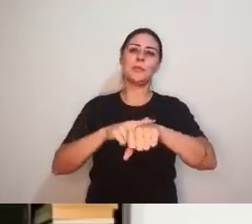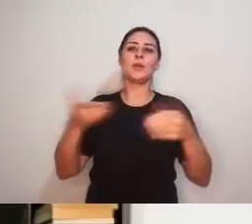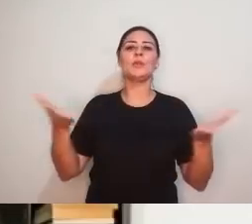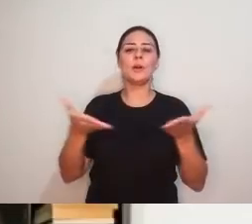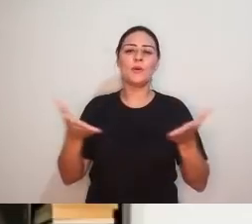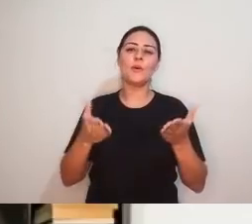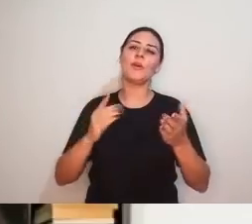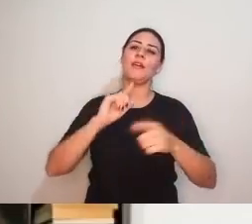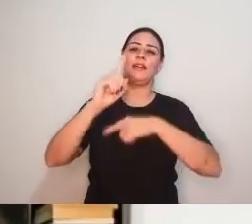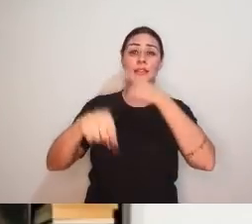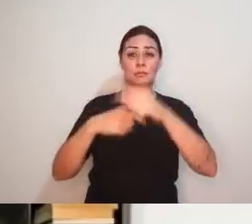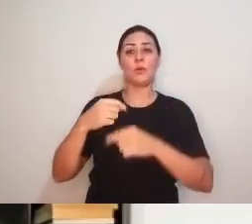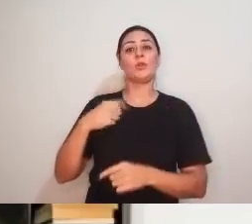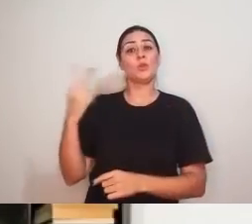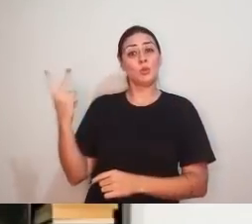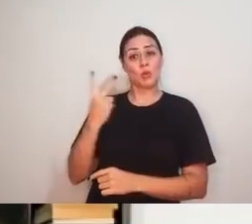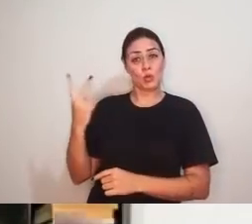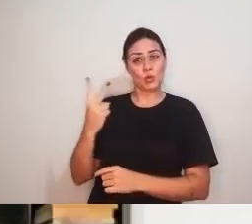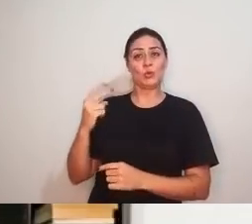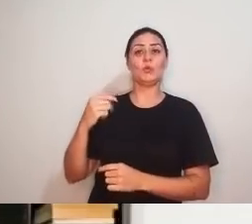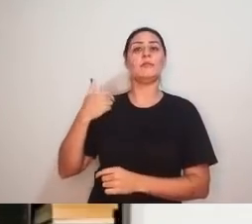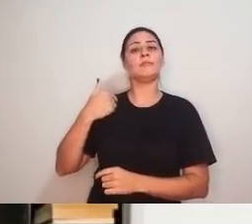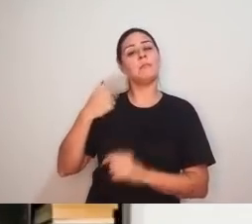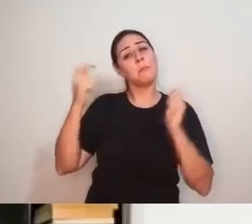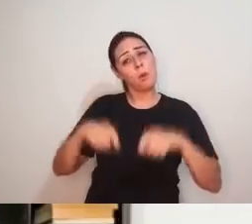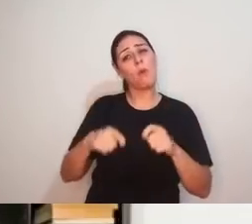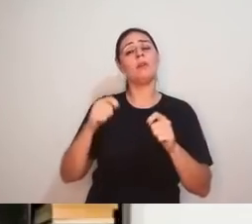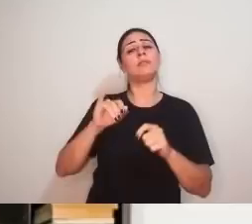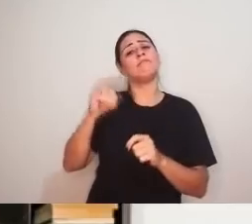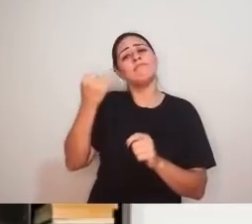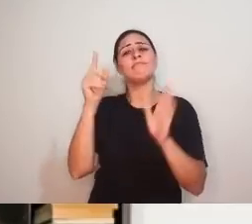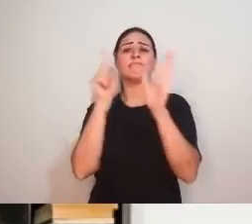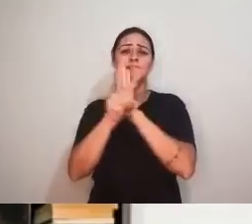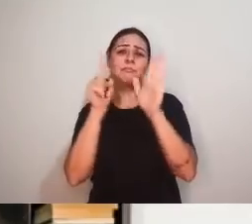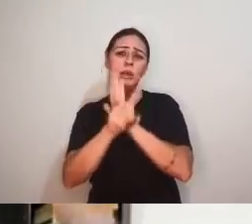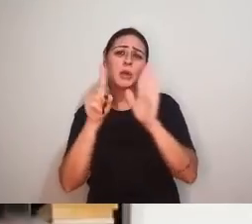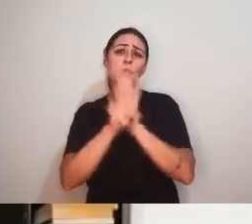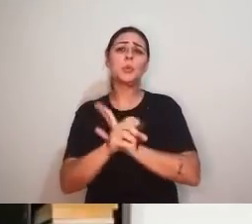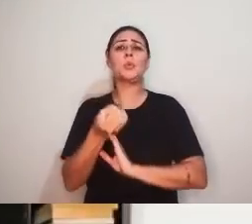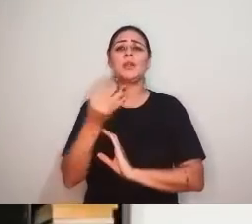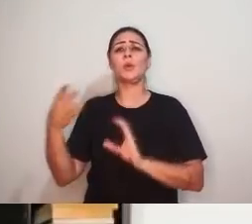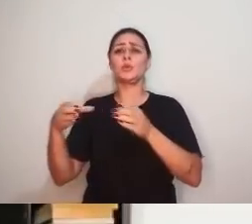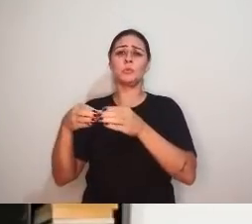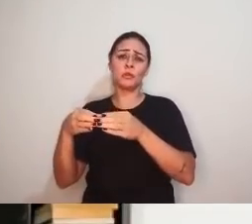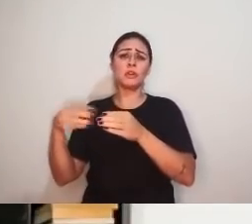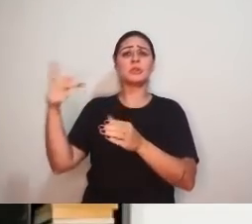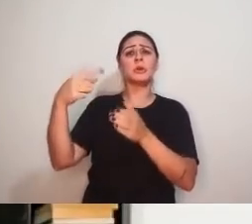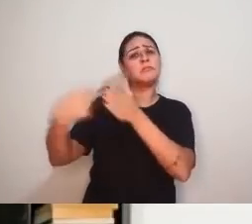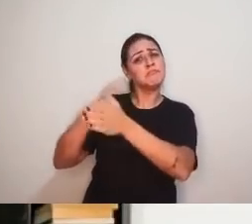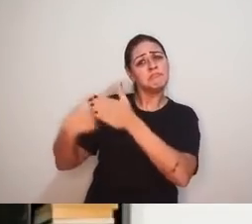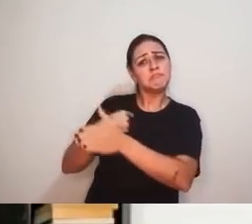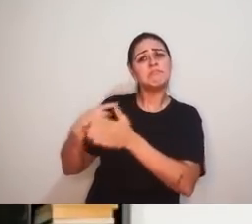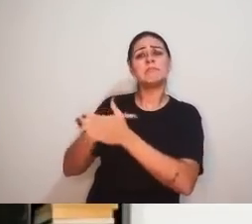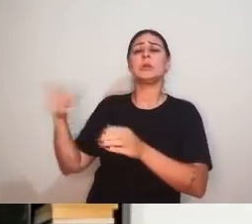palavra nesse momento, para que depois, tanto eu quanto a Claudineia, tenhamos a oportunidade de trazer algumas questões que a nossa rede